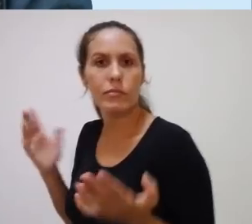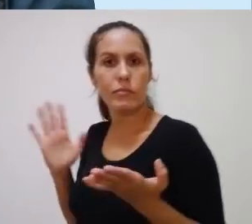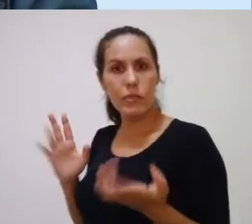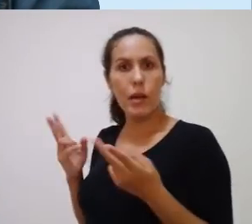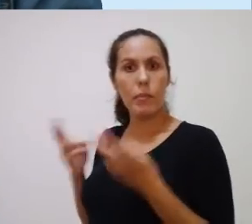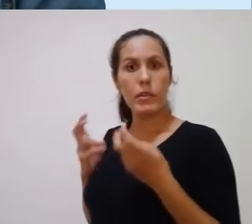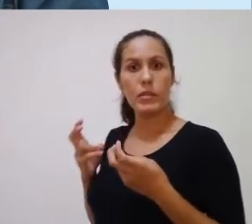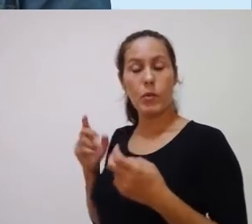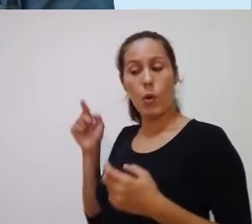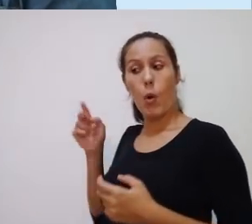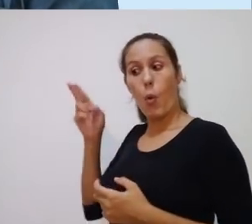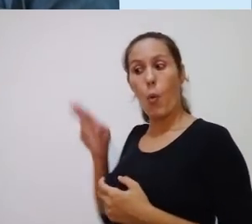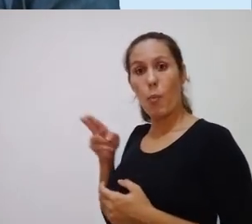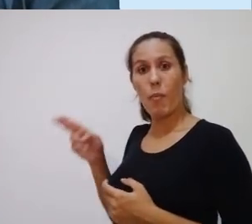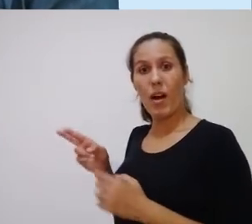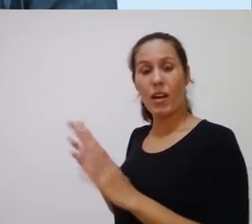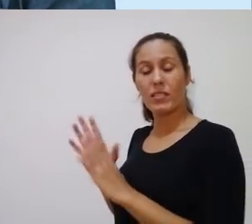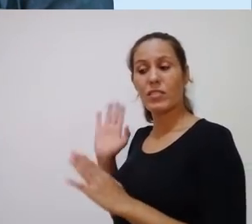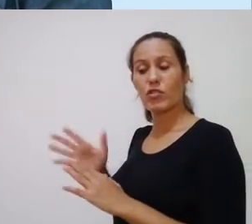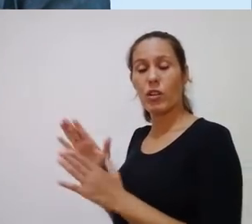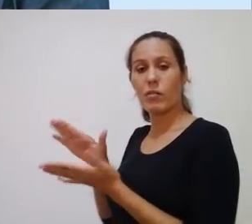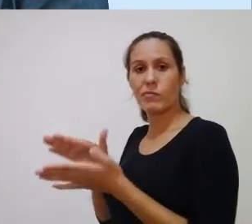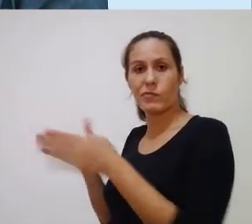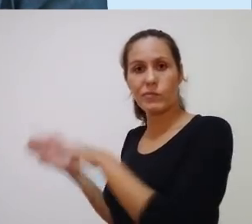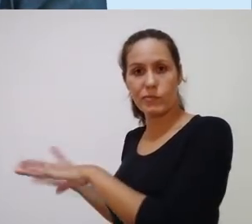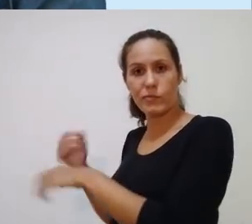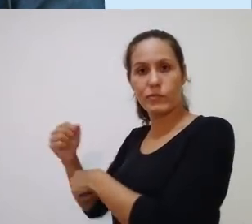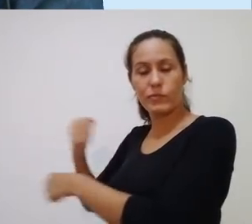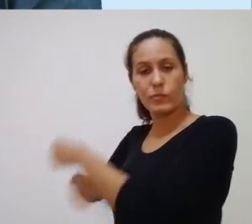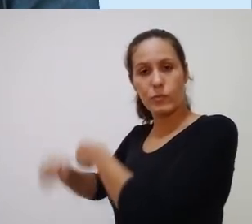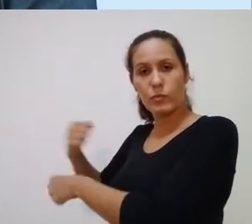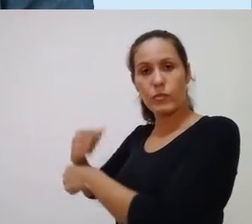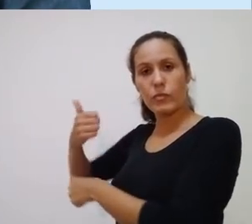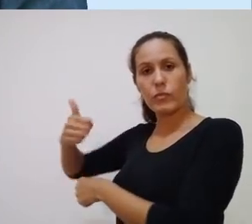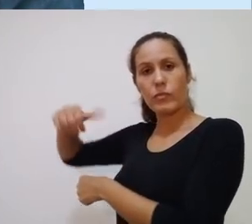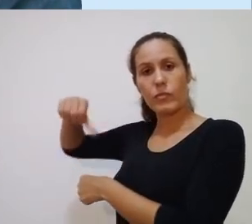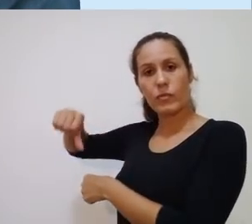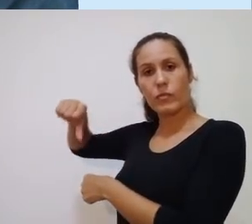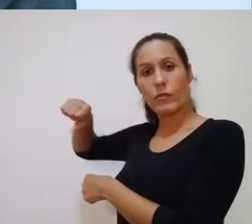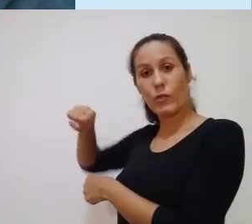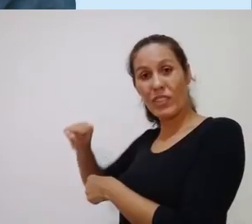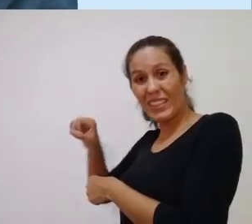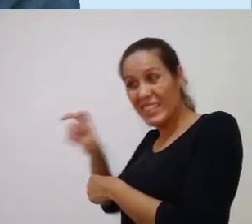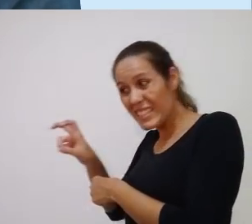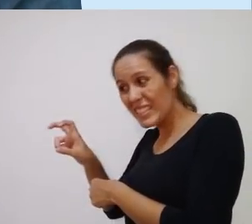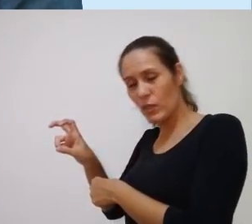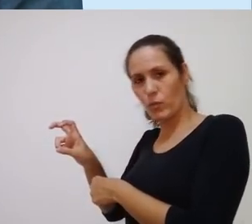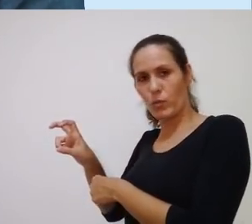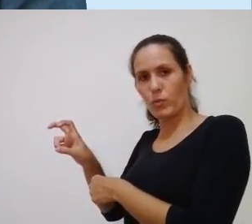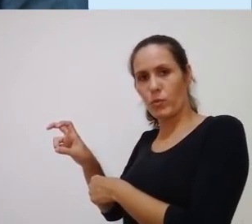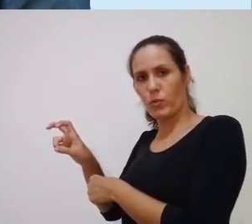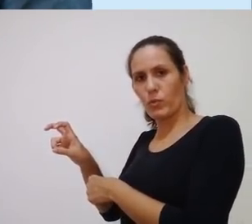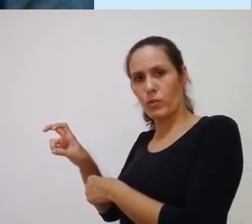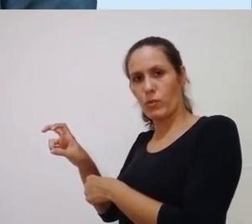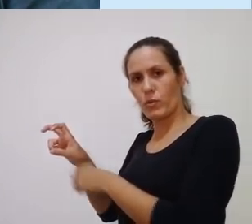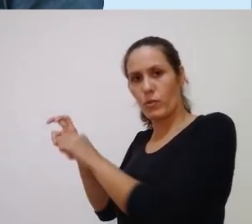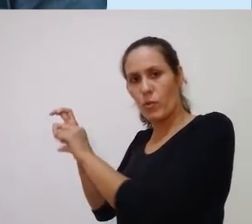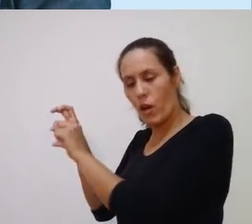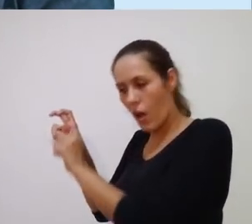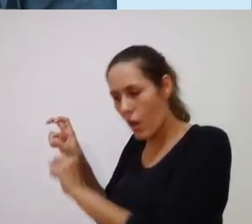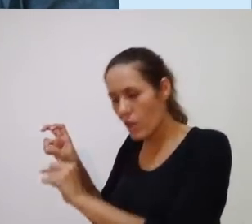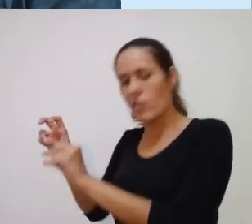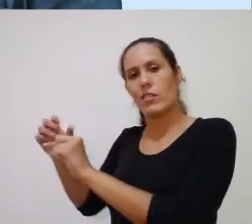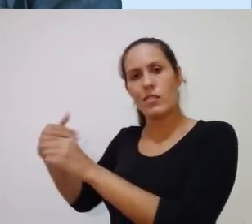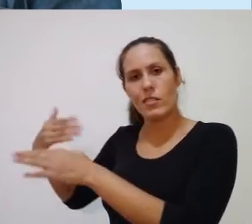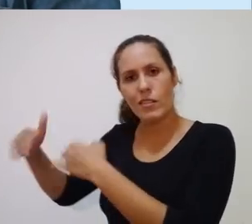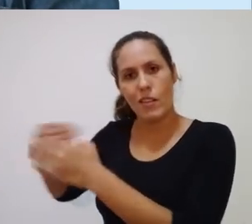falecido desde 1986. E até hoje, os frutos que ele plantou nesses trabalhos de astronomia no bairro da Várzea, no observatório lá do